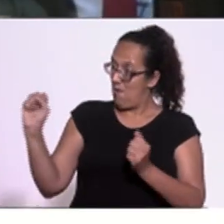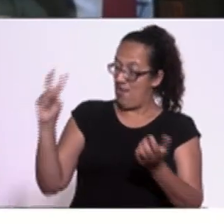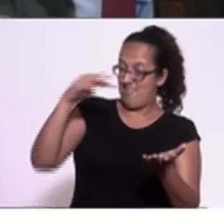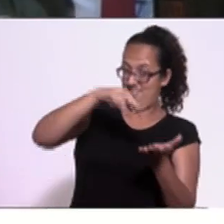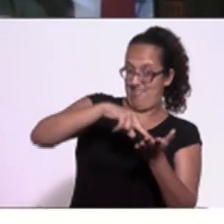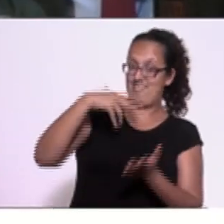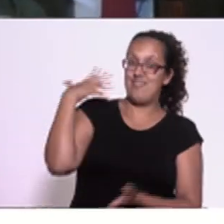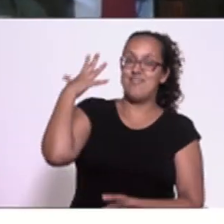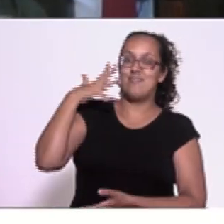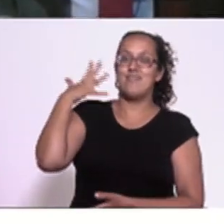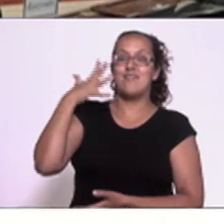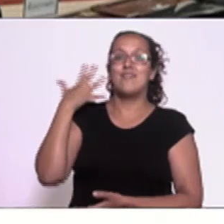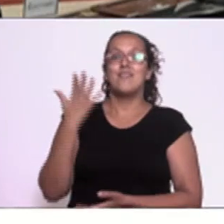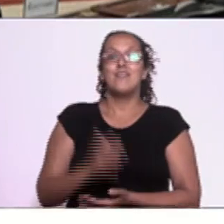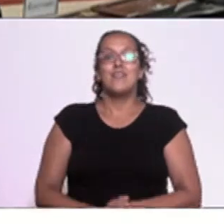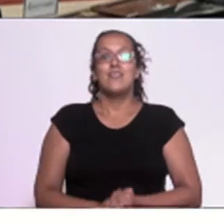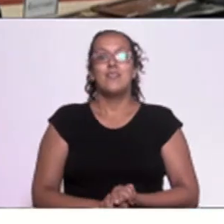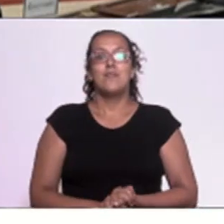da palavra.